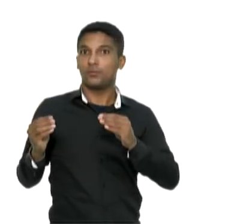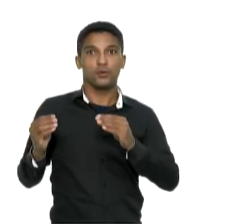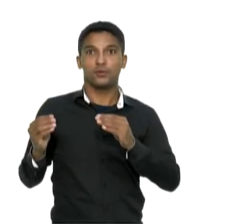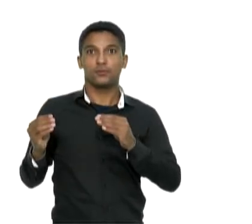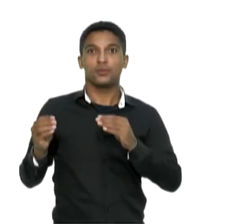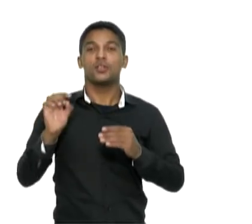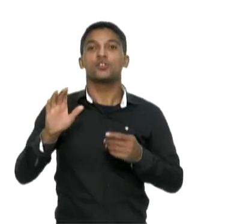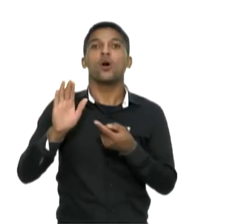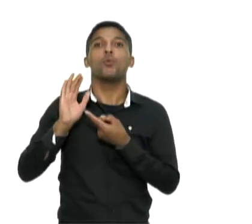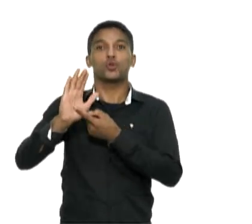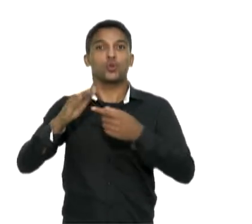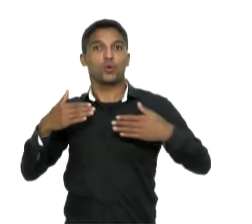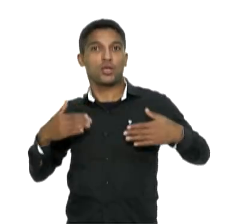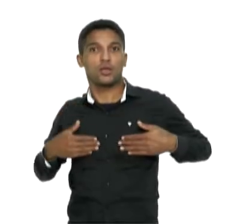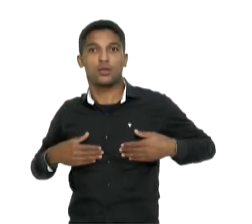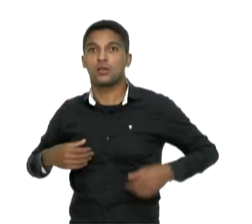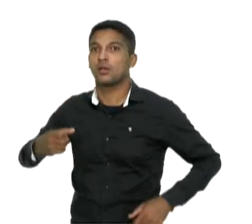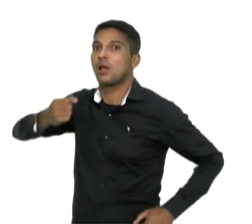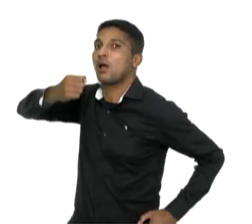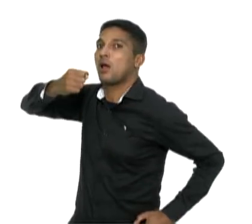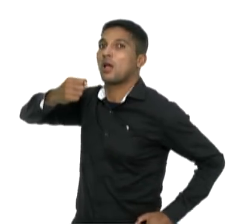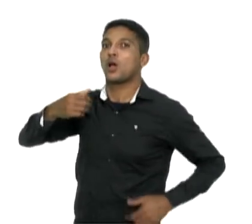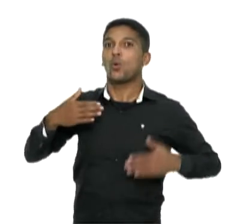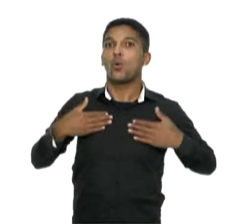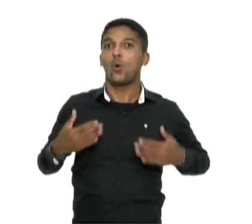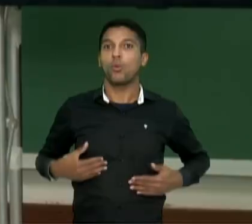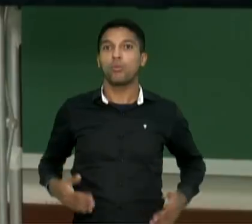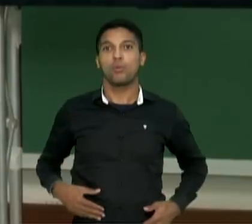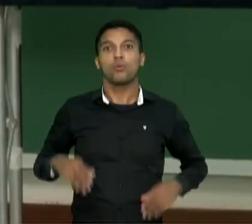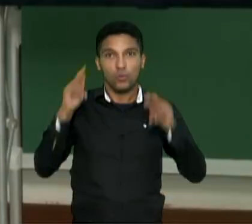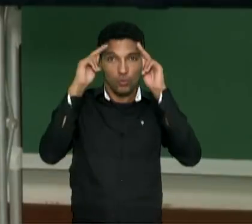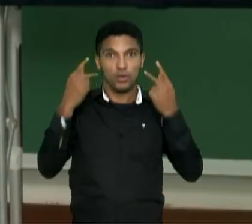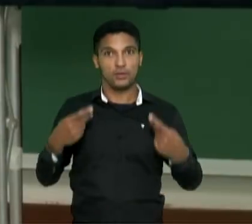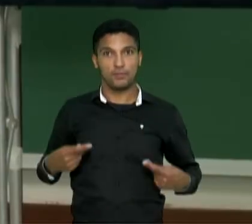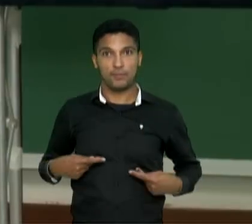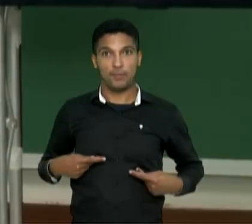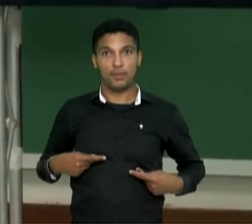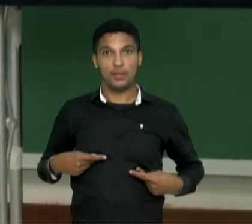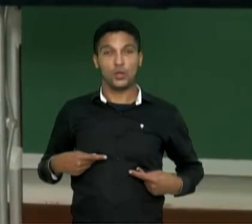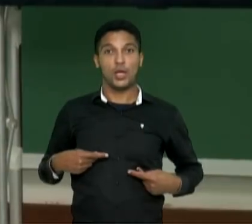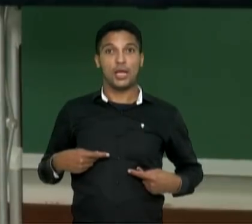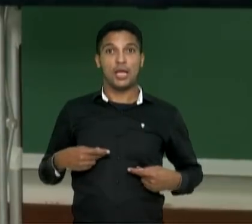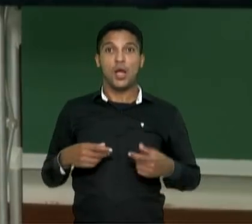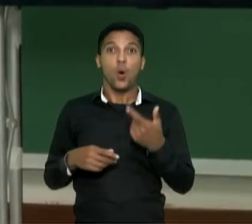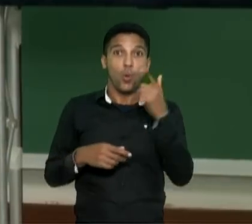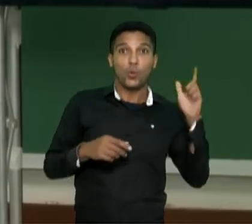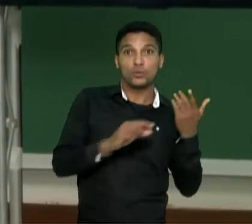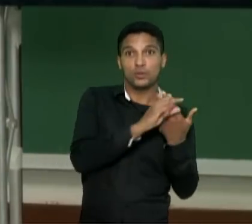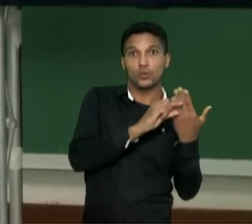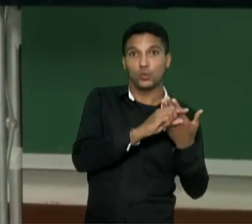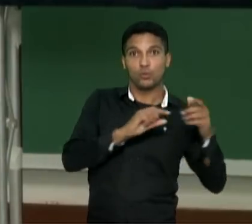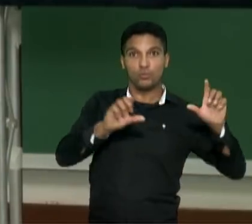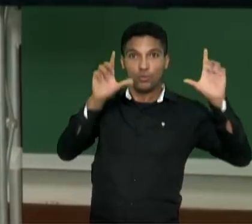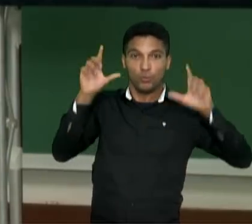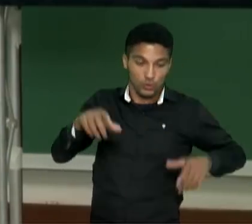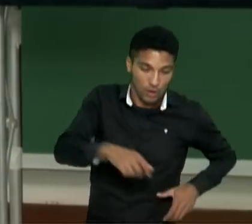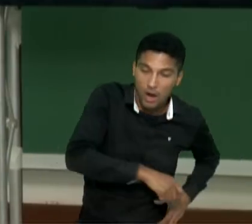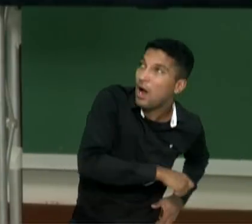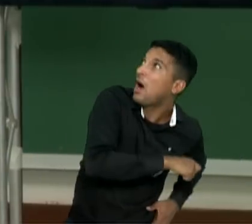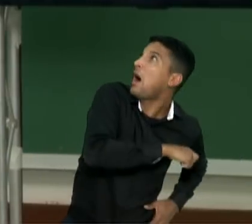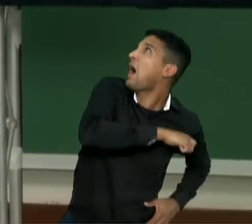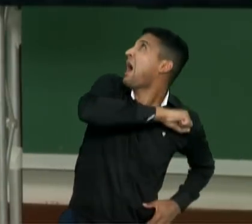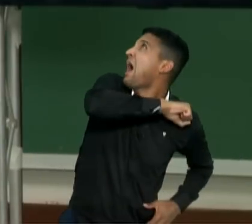só mostrar o físico mesmo, quis trabalhar esse corpo humano. Já esse não, ele quis mostrar esses adornos, essa noção de movimento. O